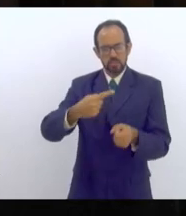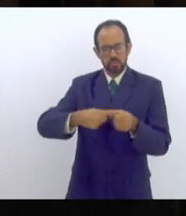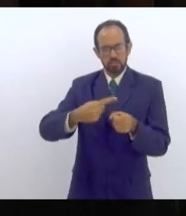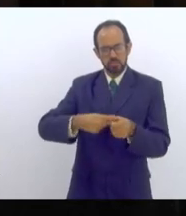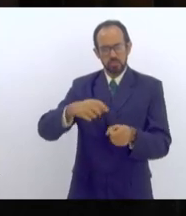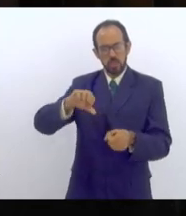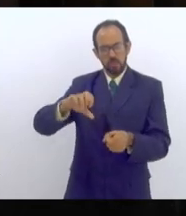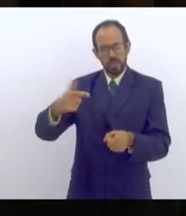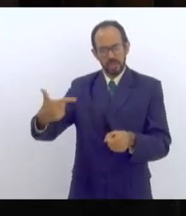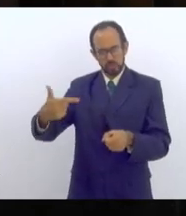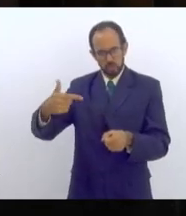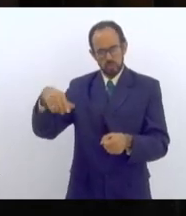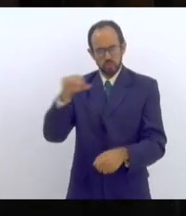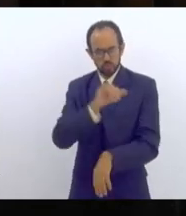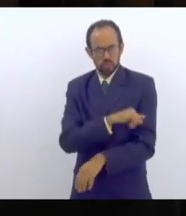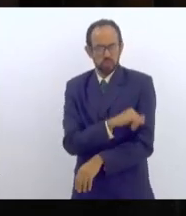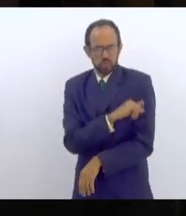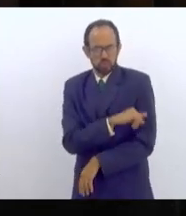em solo fluminense.